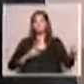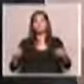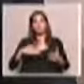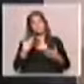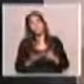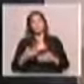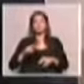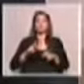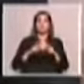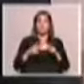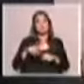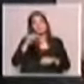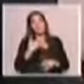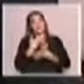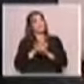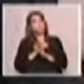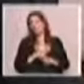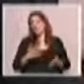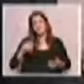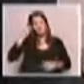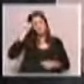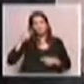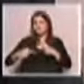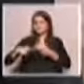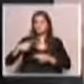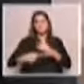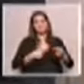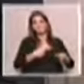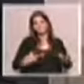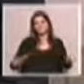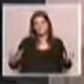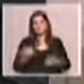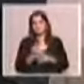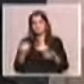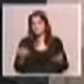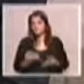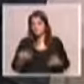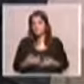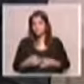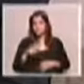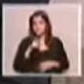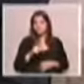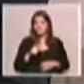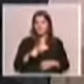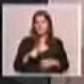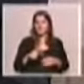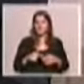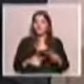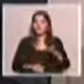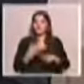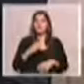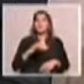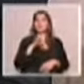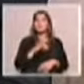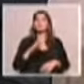incêndios florestais, é tudo uma consequência que não está a explicar. De facto, quando nós montámos a BLC3 Inácio, a BLC3 como